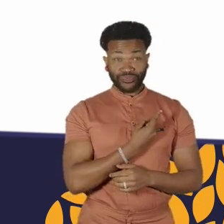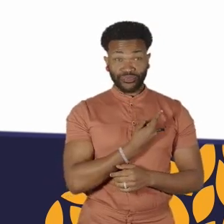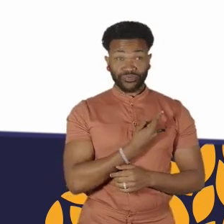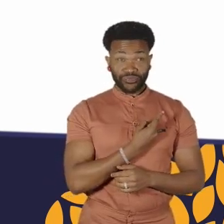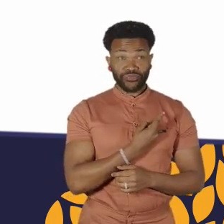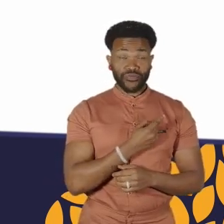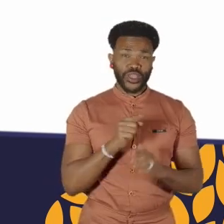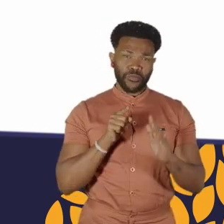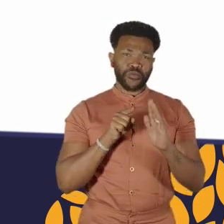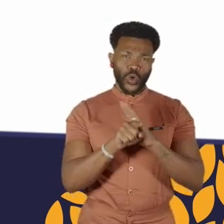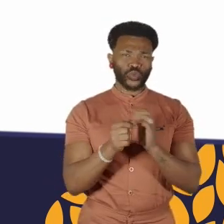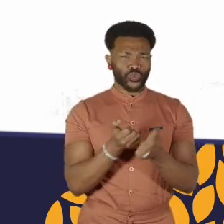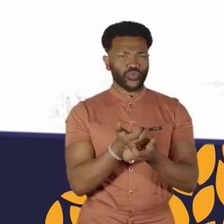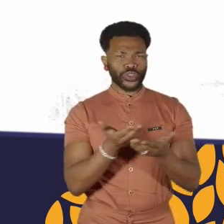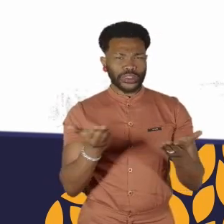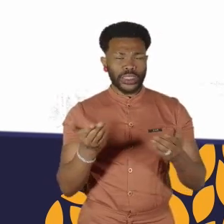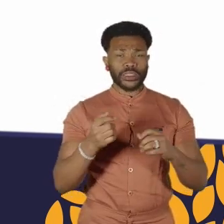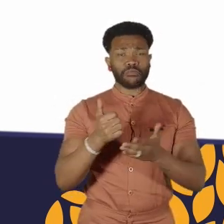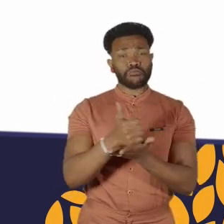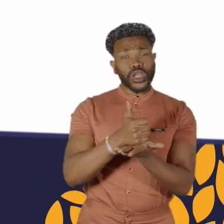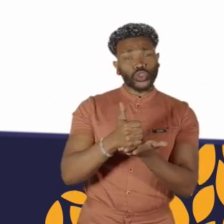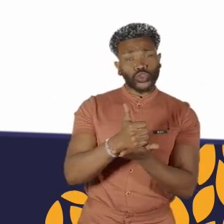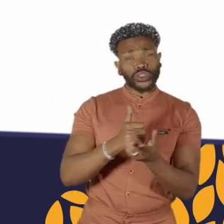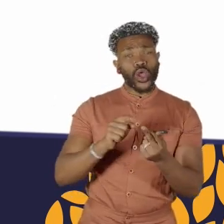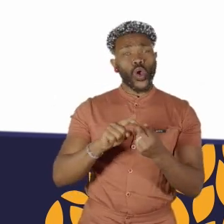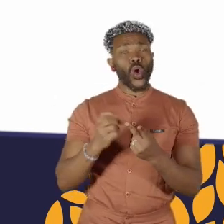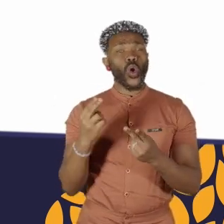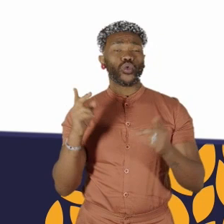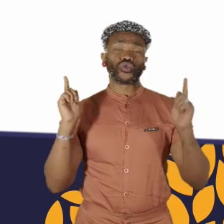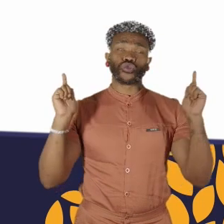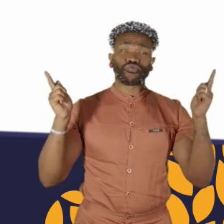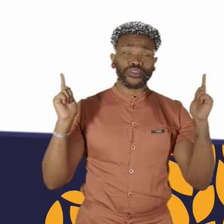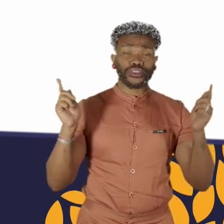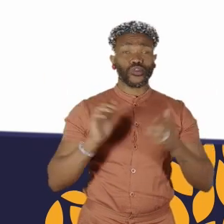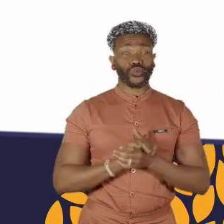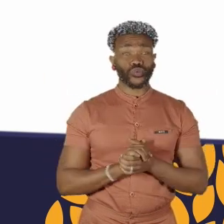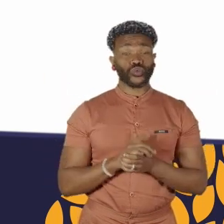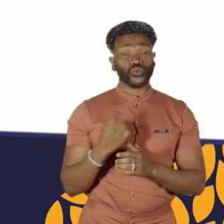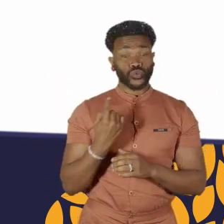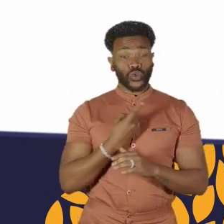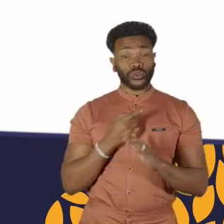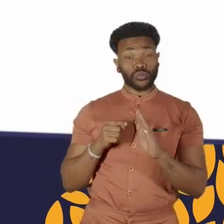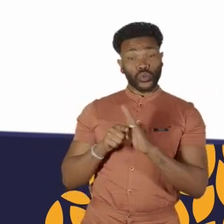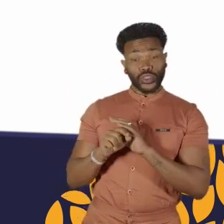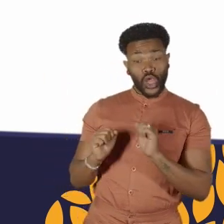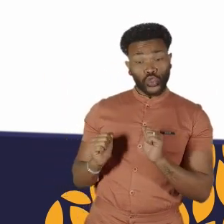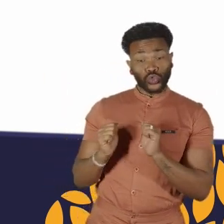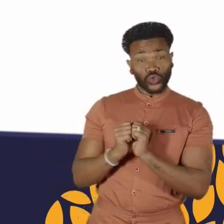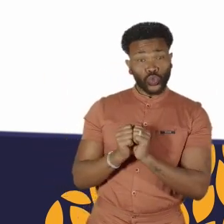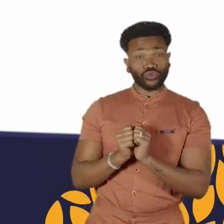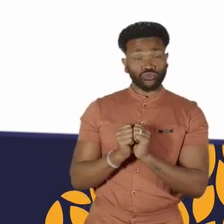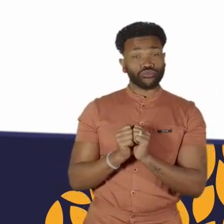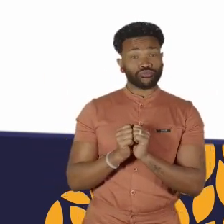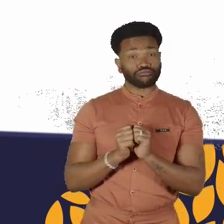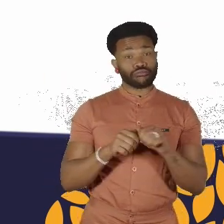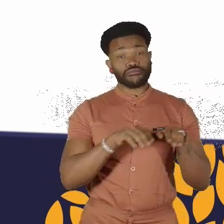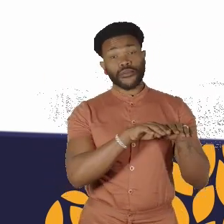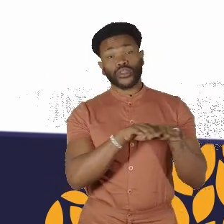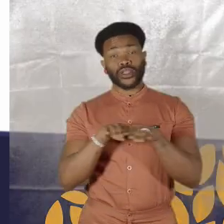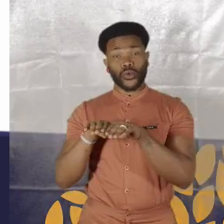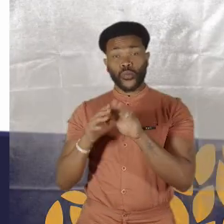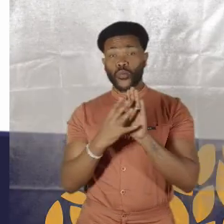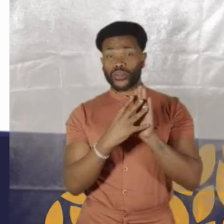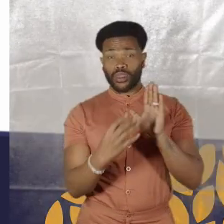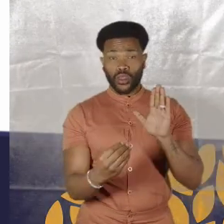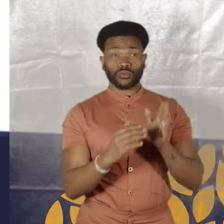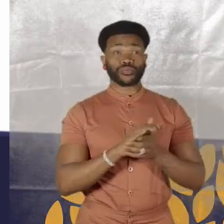E vou perguntar para vocês, e aí, é medicinal ou é recreativo? Para a gente questionar junto aqui os padrões.